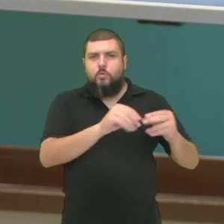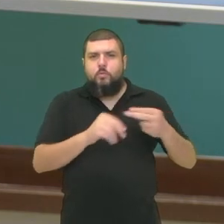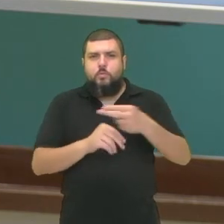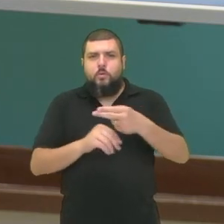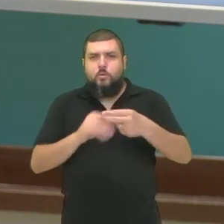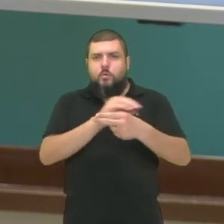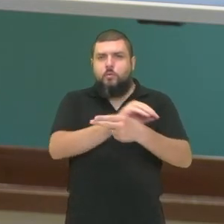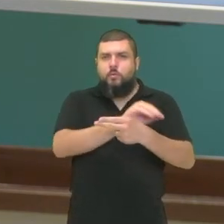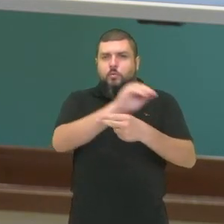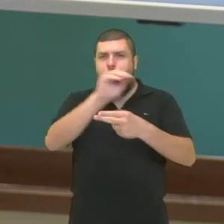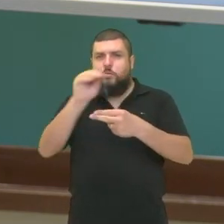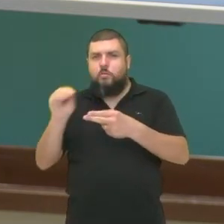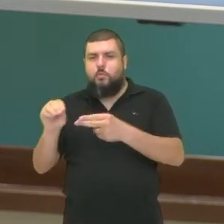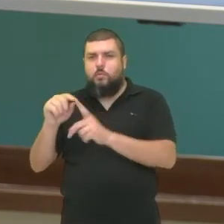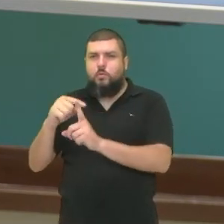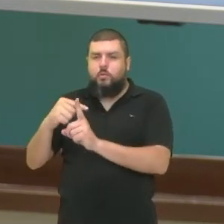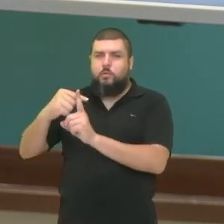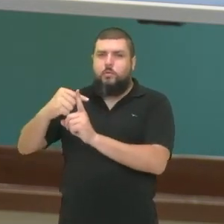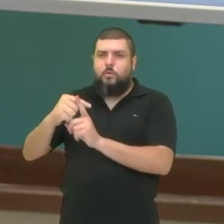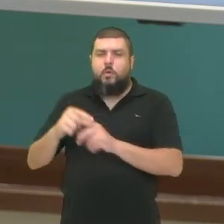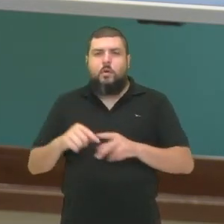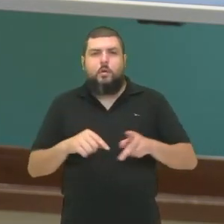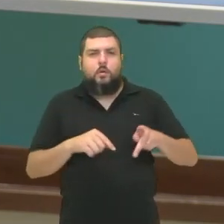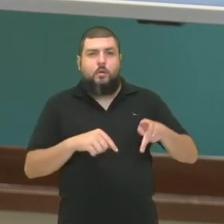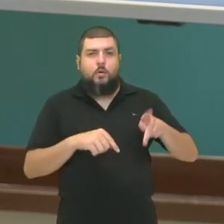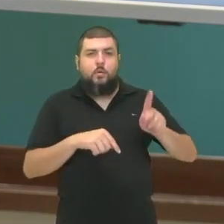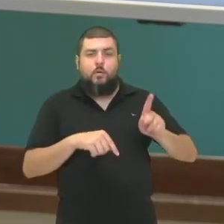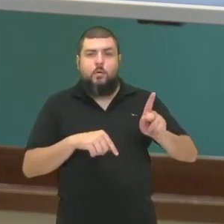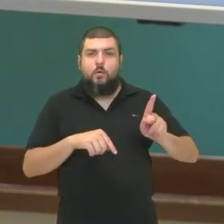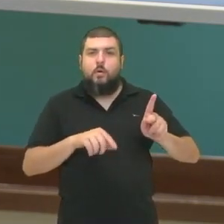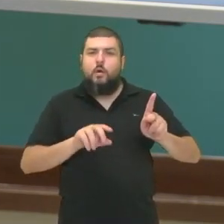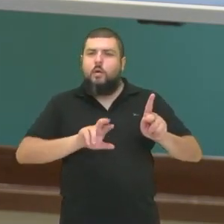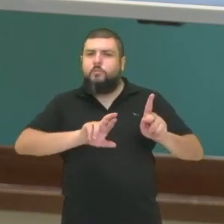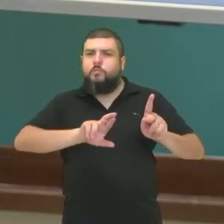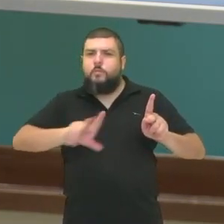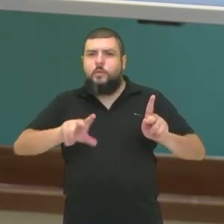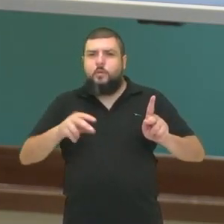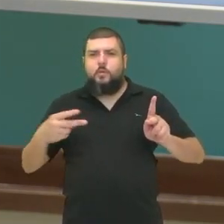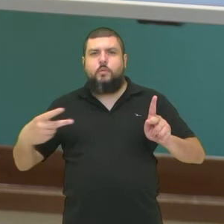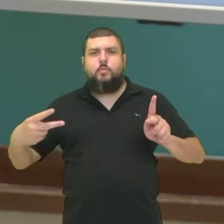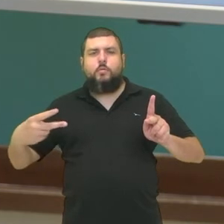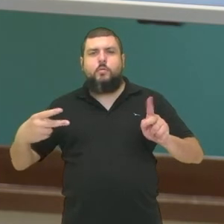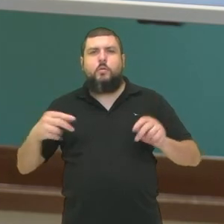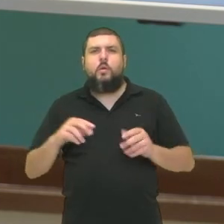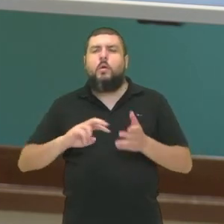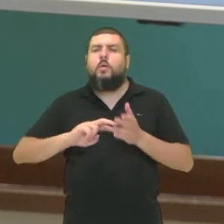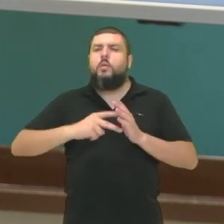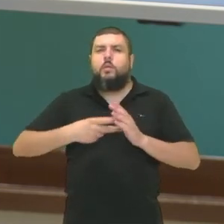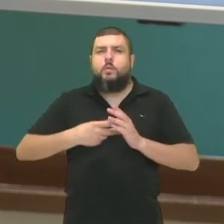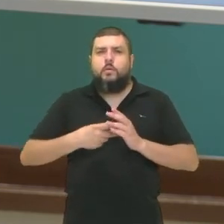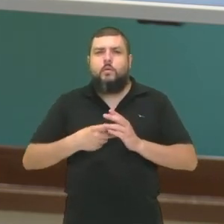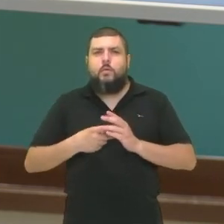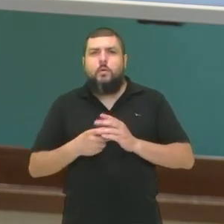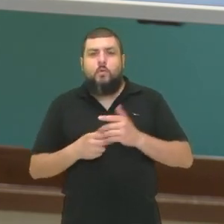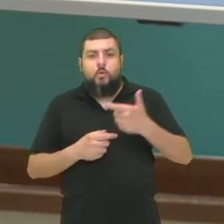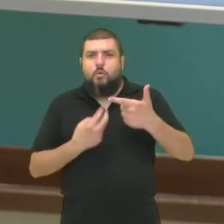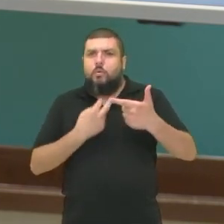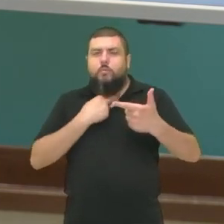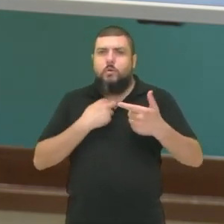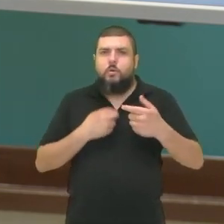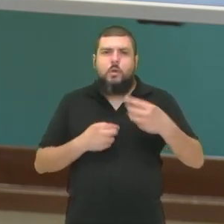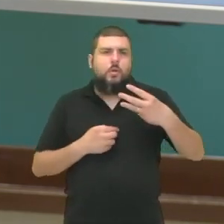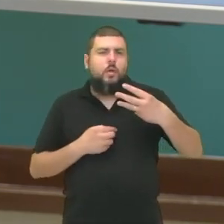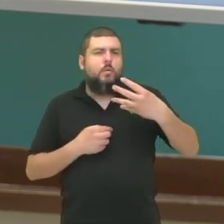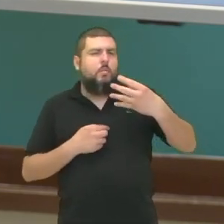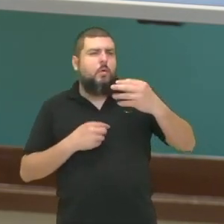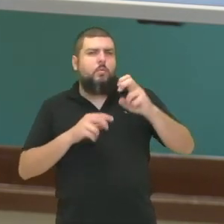dividindo, portanto, o K tem que ser diferente de 2. Qualquer valor diferente de 2, nós garantimos que